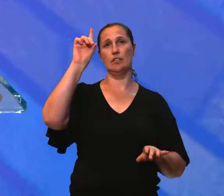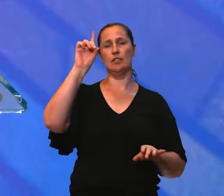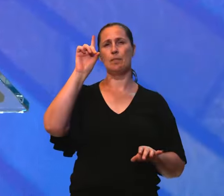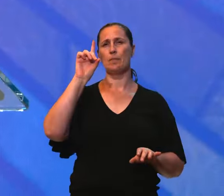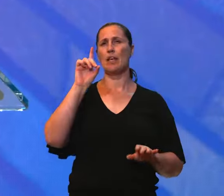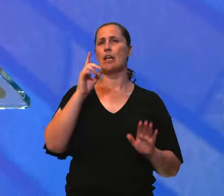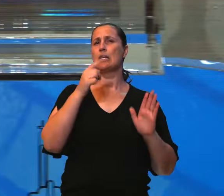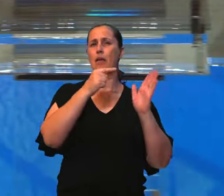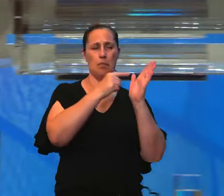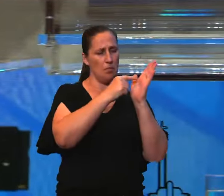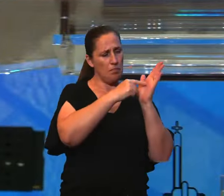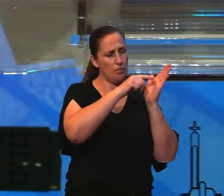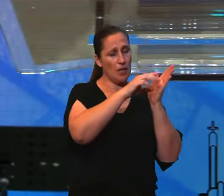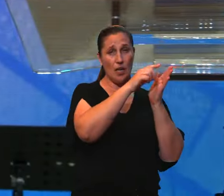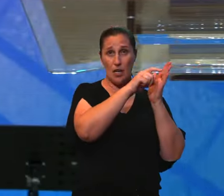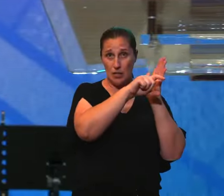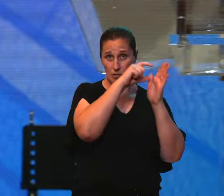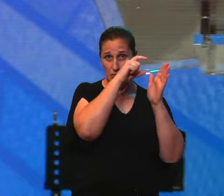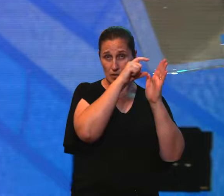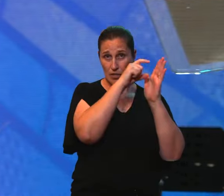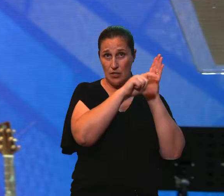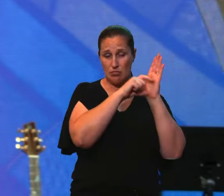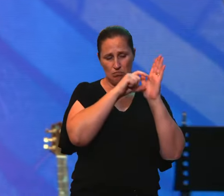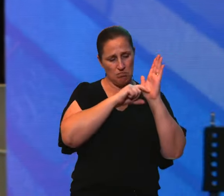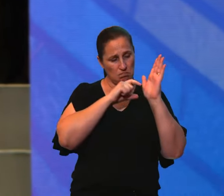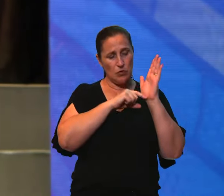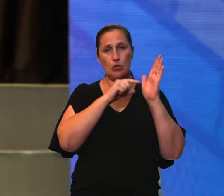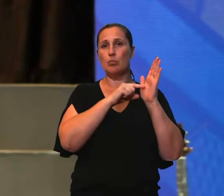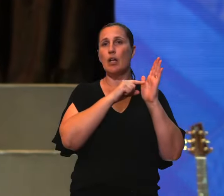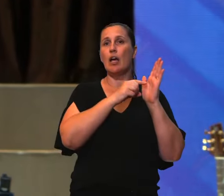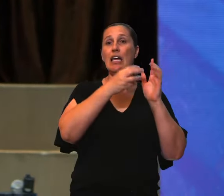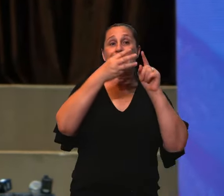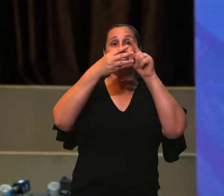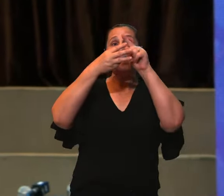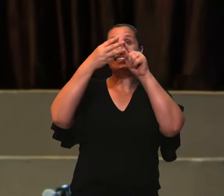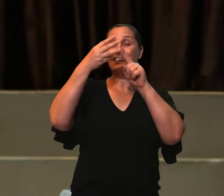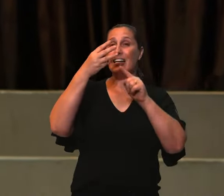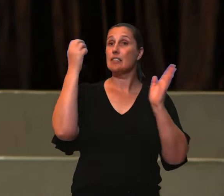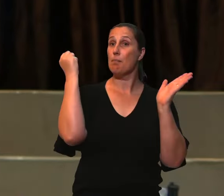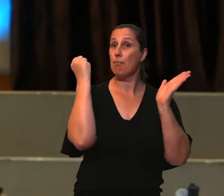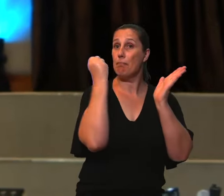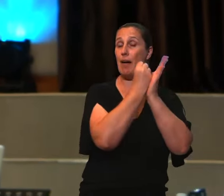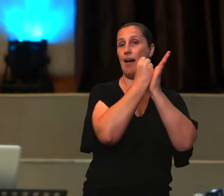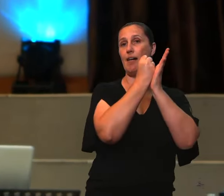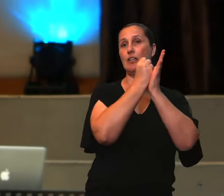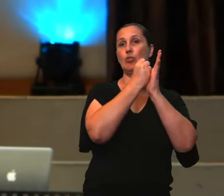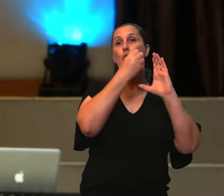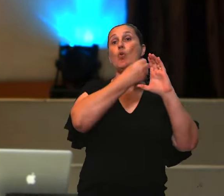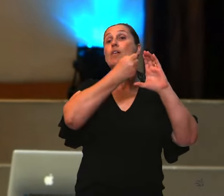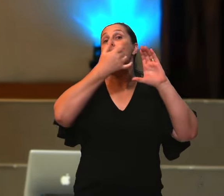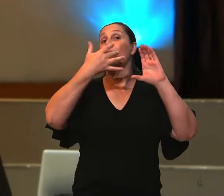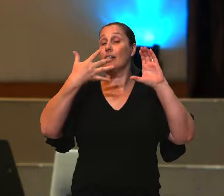trecho da palavra Me dá três sinais ou marcas ou características